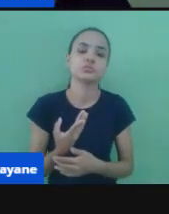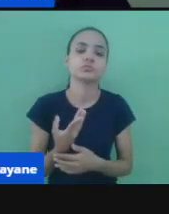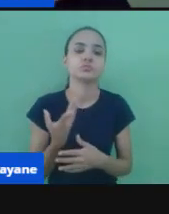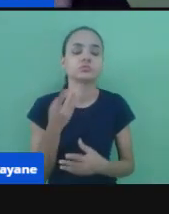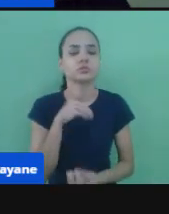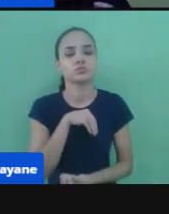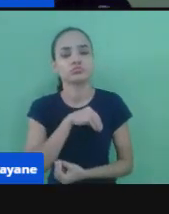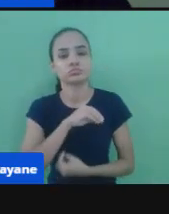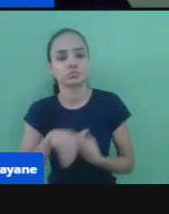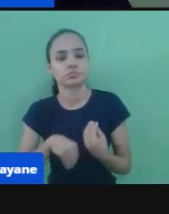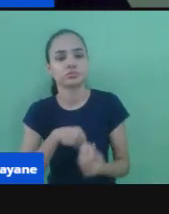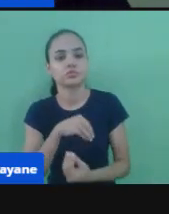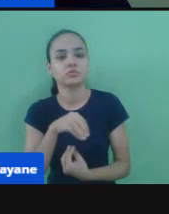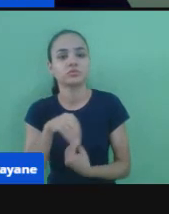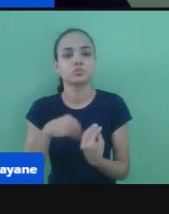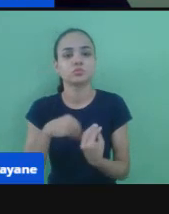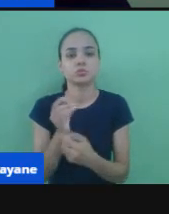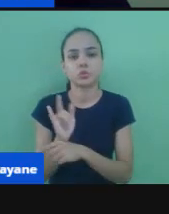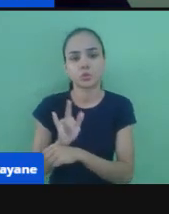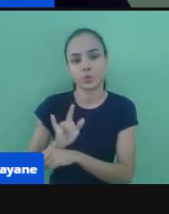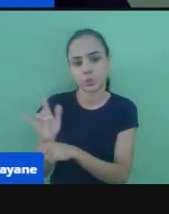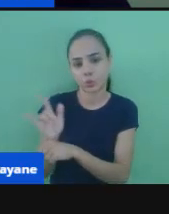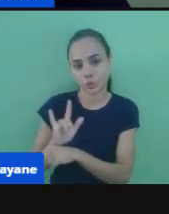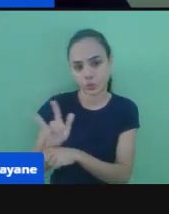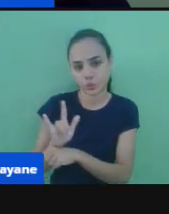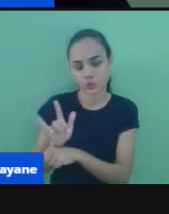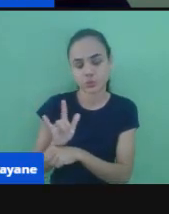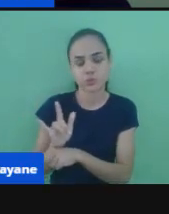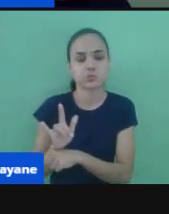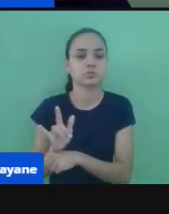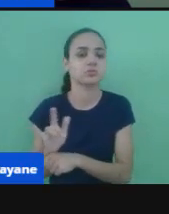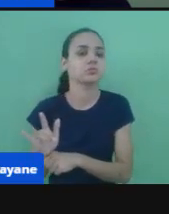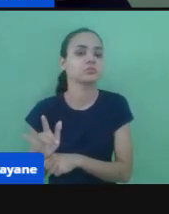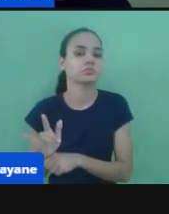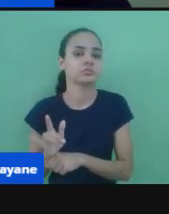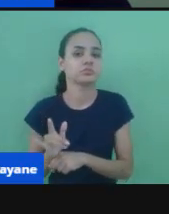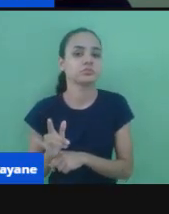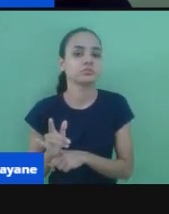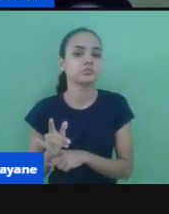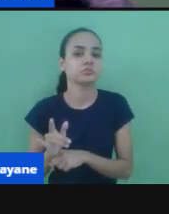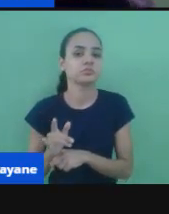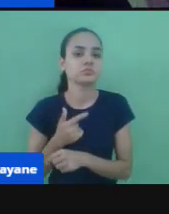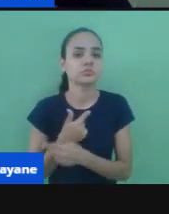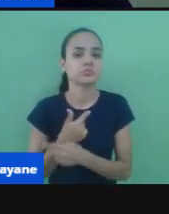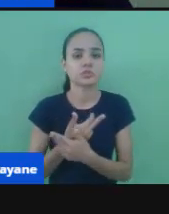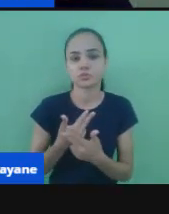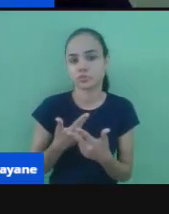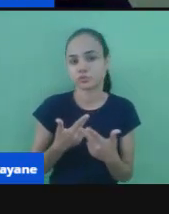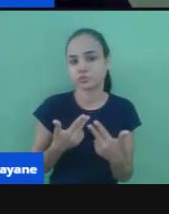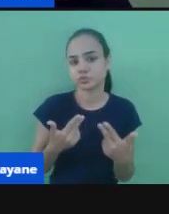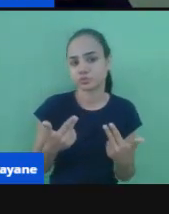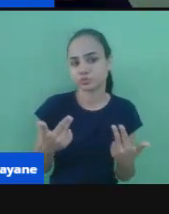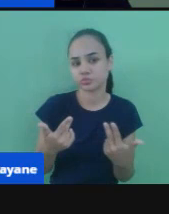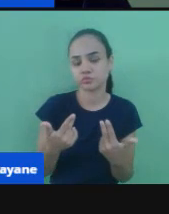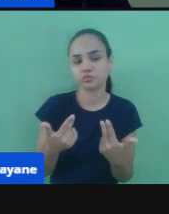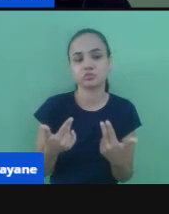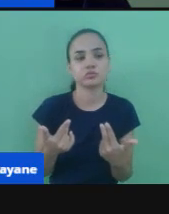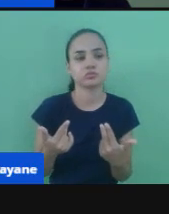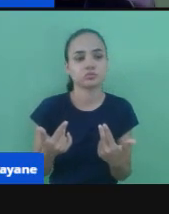documentário e ficção, coisas que até algum tempo atrás não eram trabalhadas como documentários, hoje